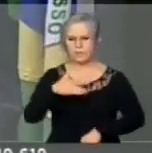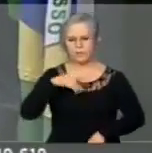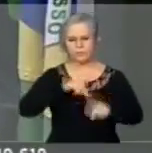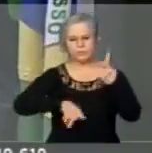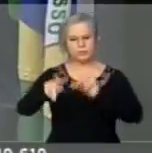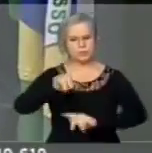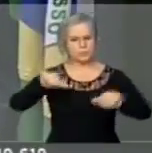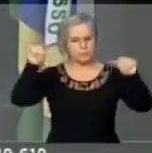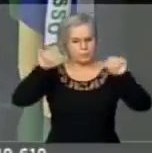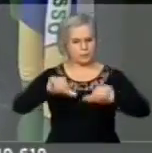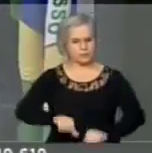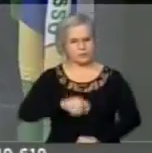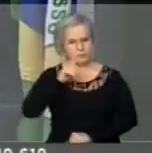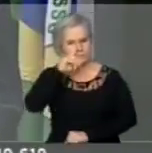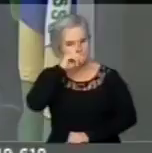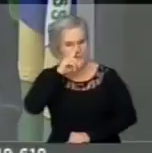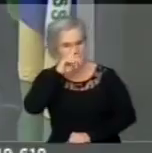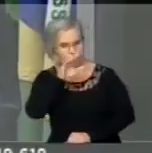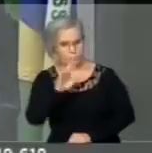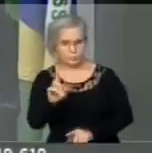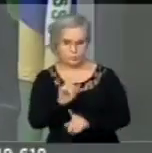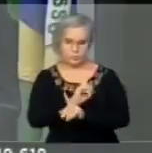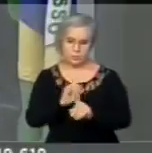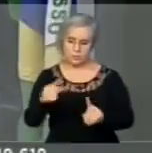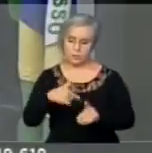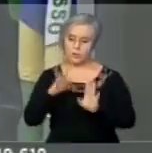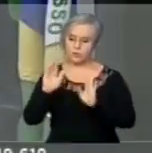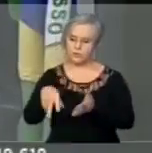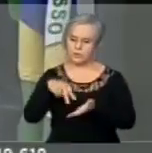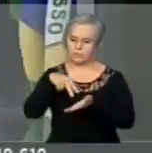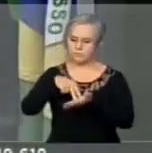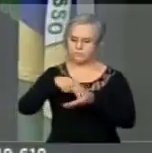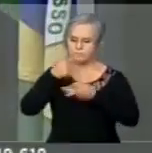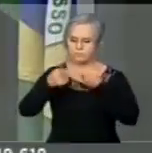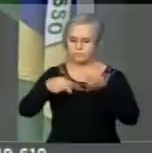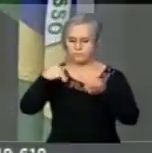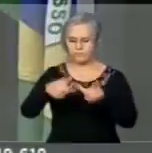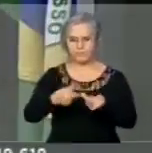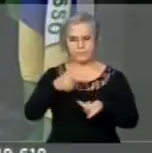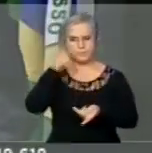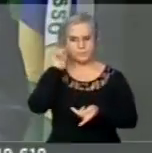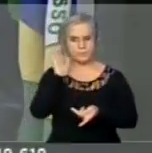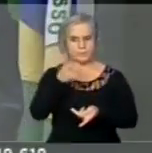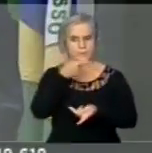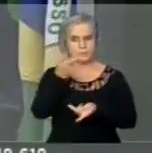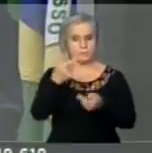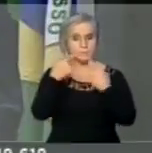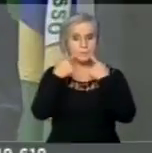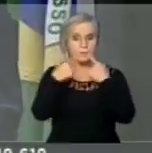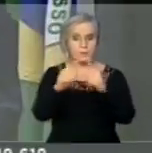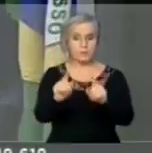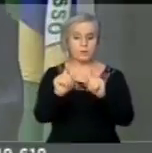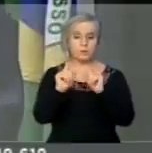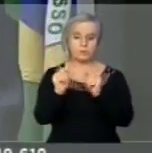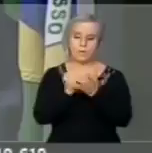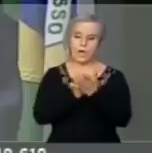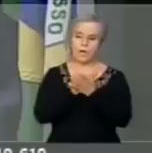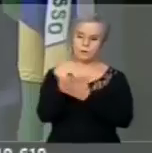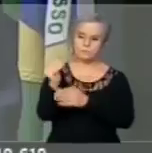brasileira ameaçada dessa forma. Já ocupei essa tribuna para denunciar, no início do